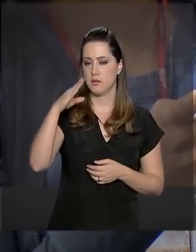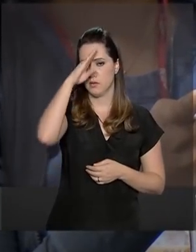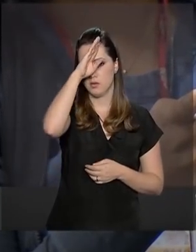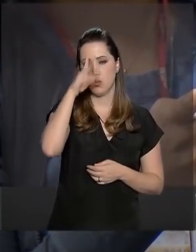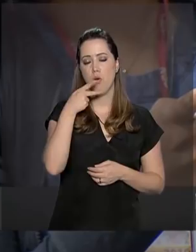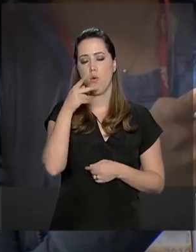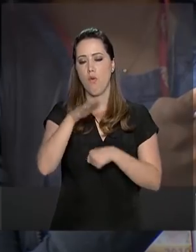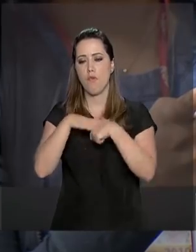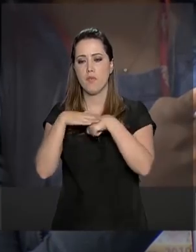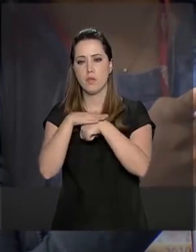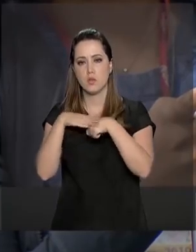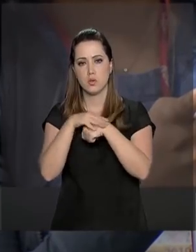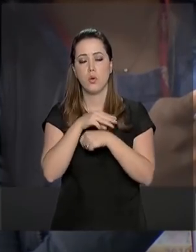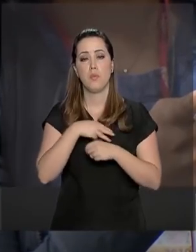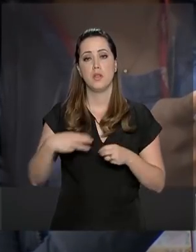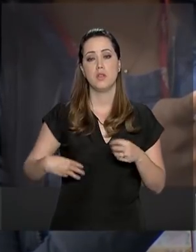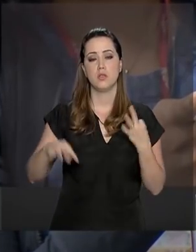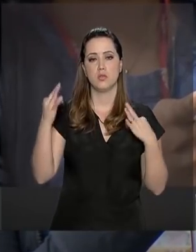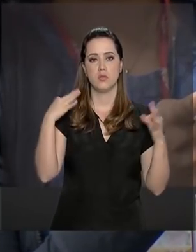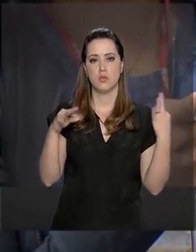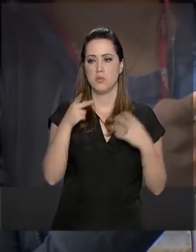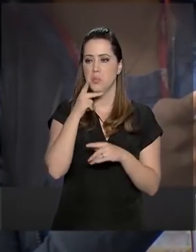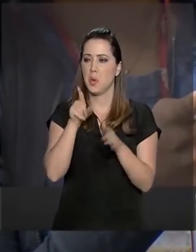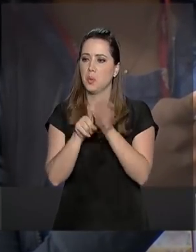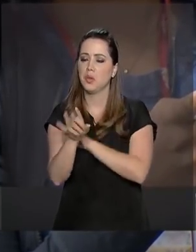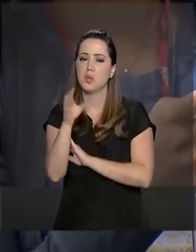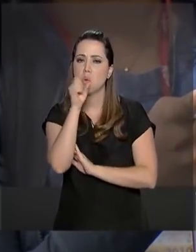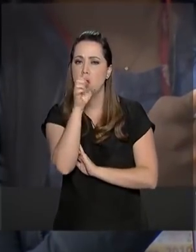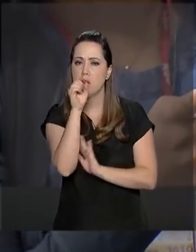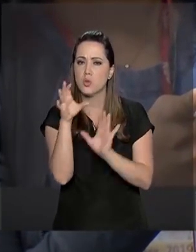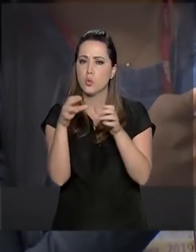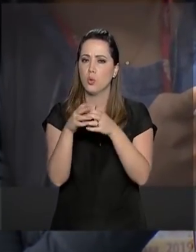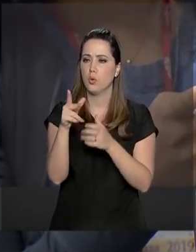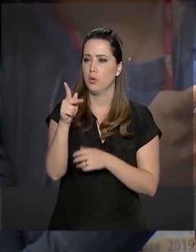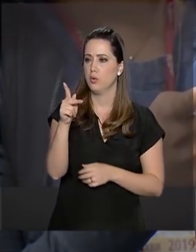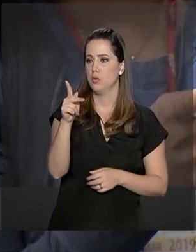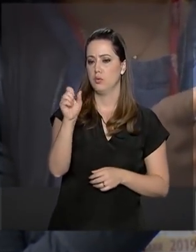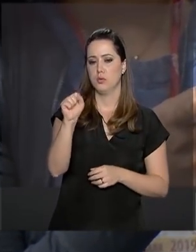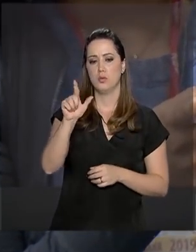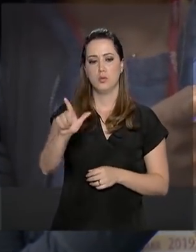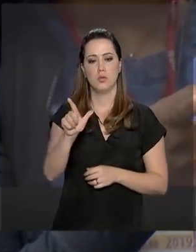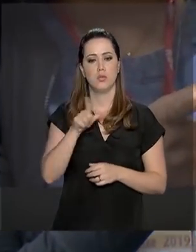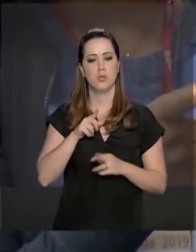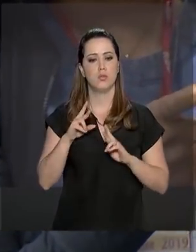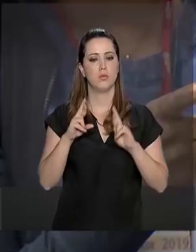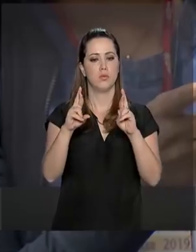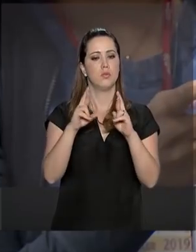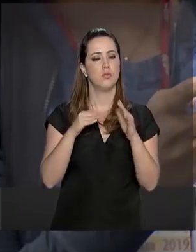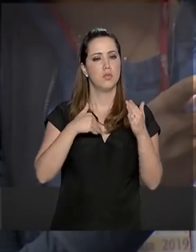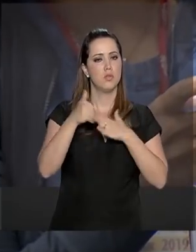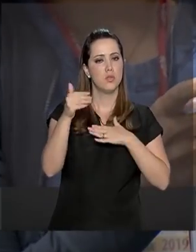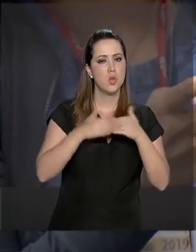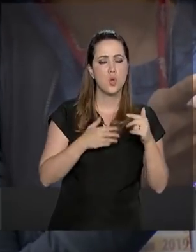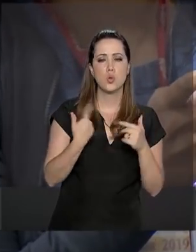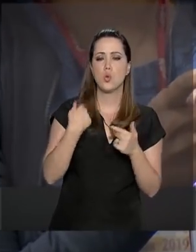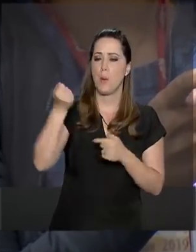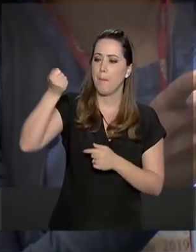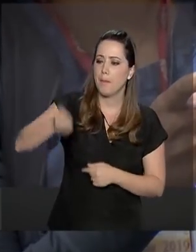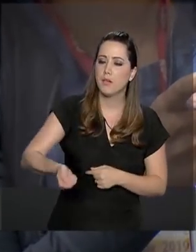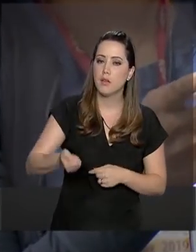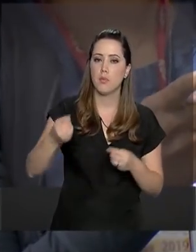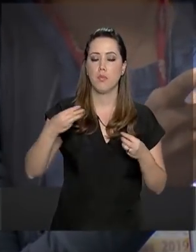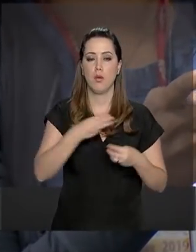ministro a respeito desse caso do do laranjal do psl há uma perspectiva do de alguma sanção ao